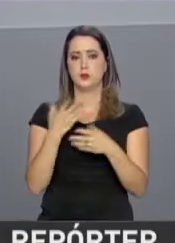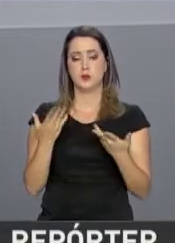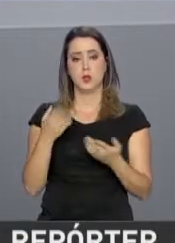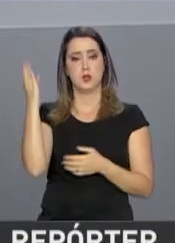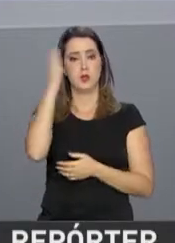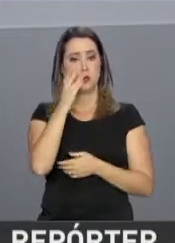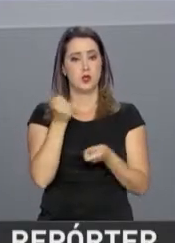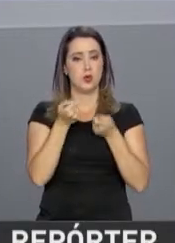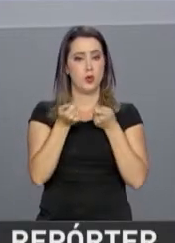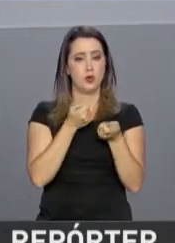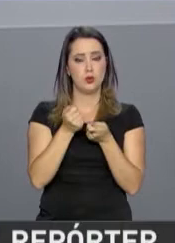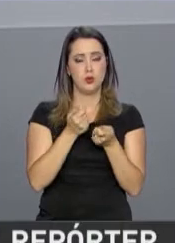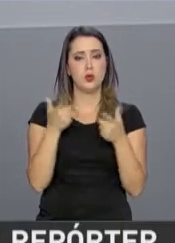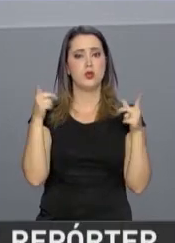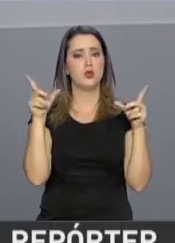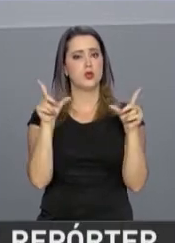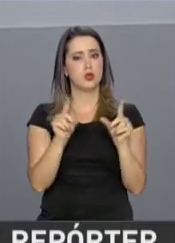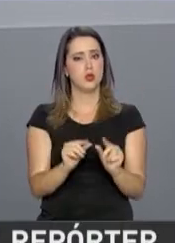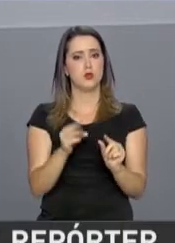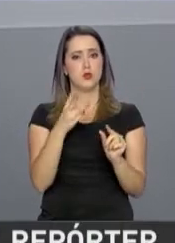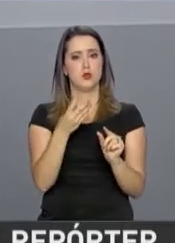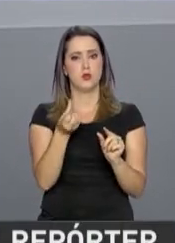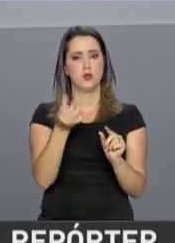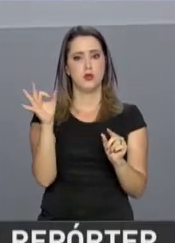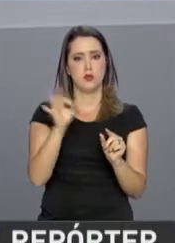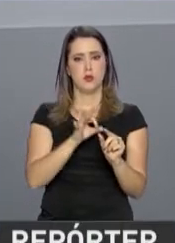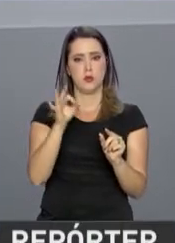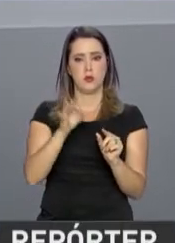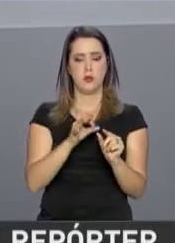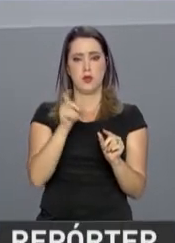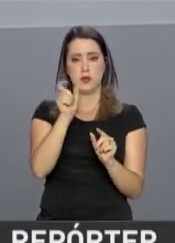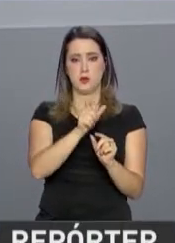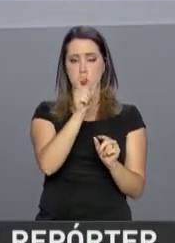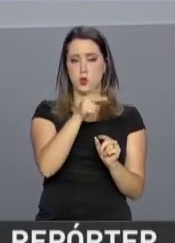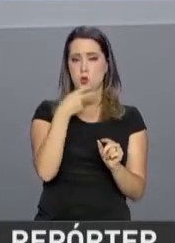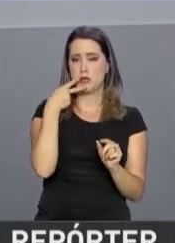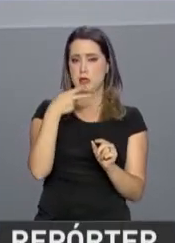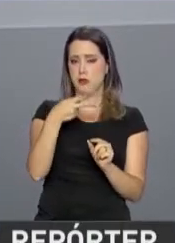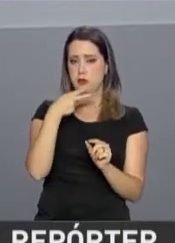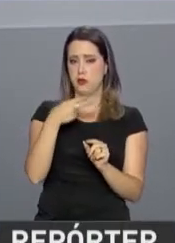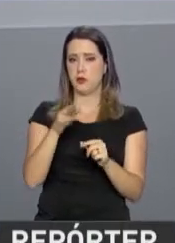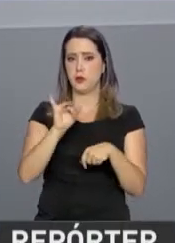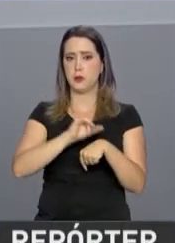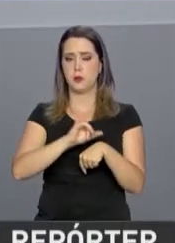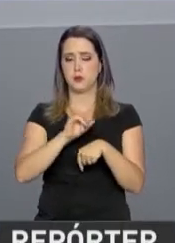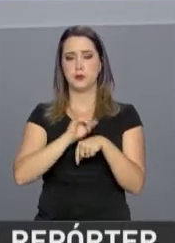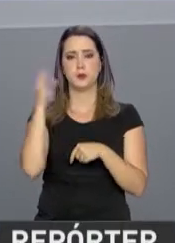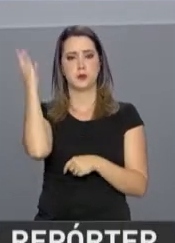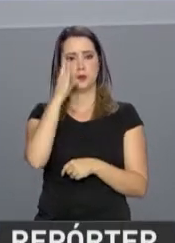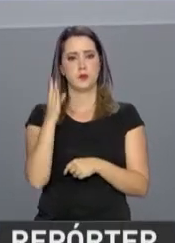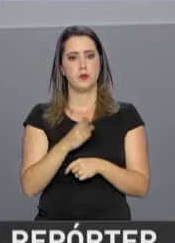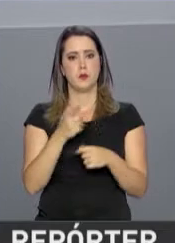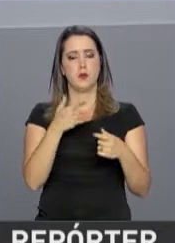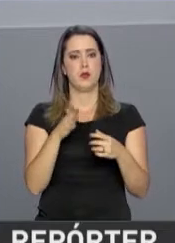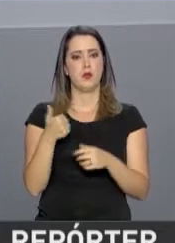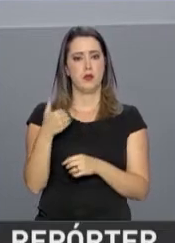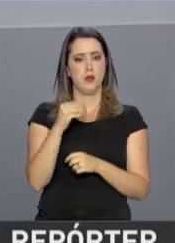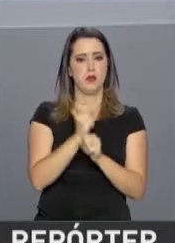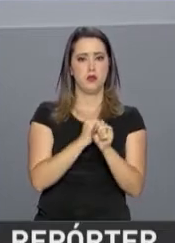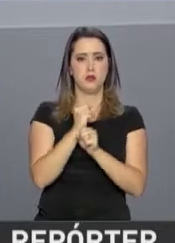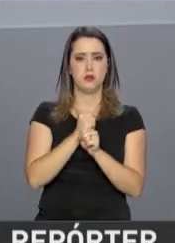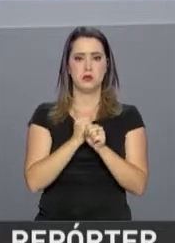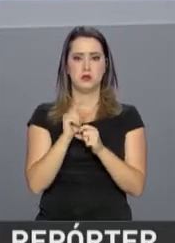controle do tabaco conseguiu reduzir em 36% a prevalência de fumantes nas capitais brasileiras nos últimos dez